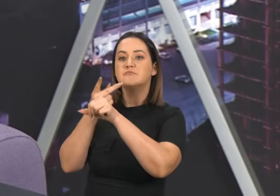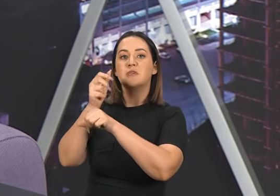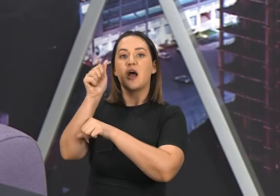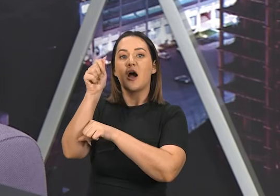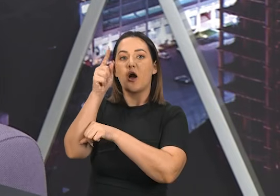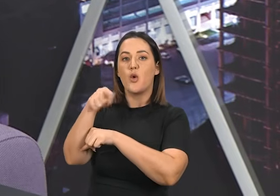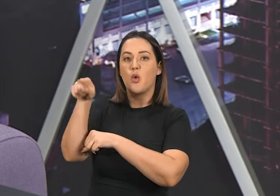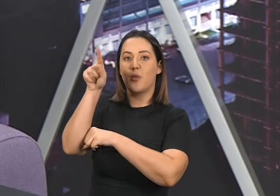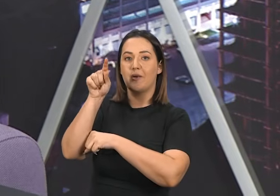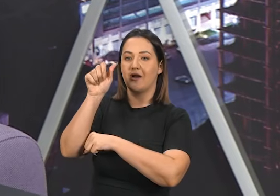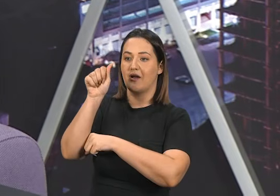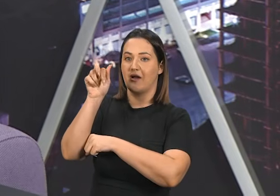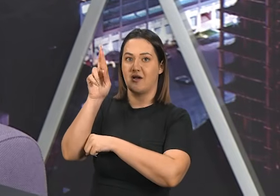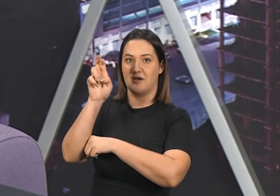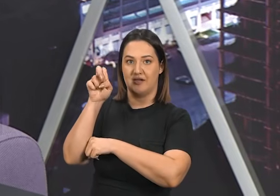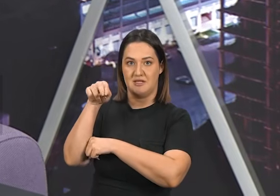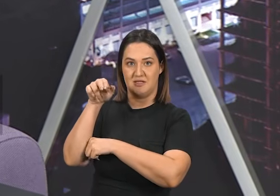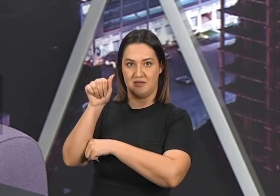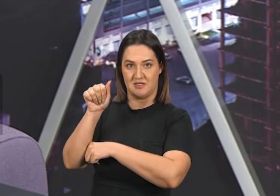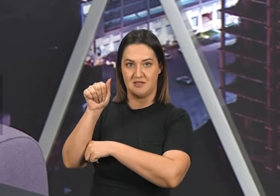Futuro. No caso do YouTube,